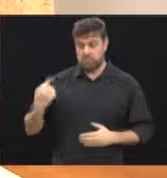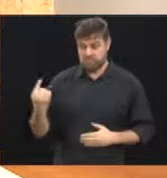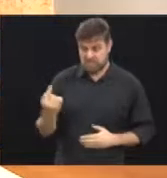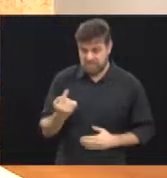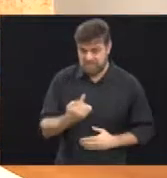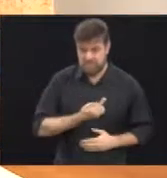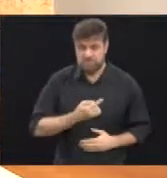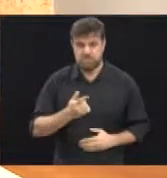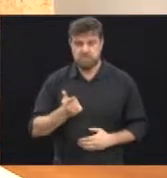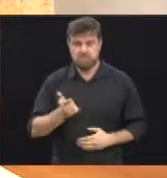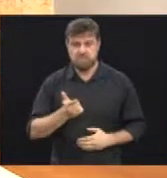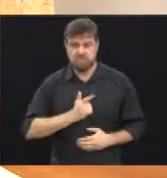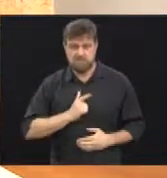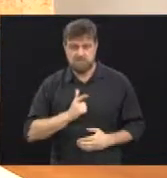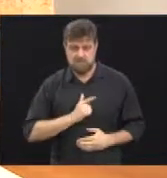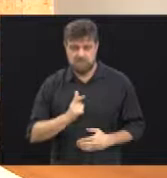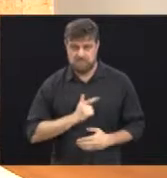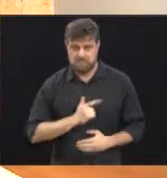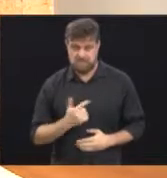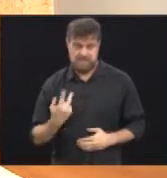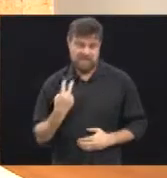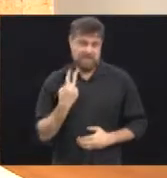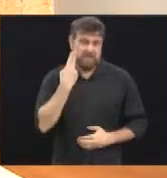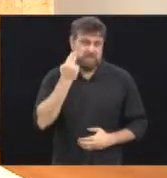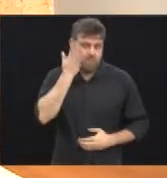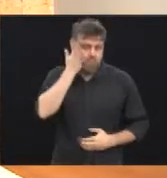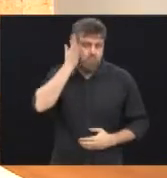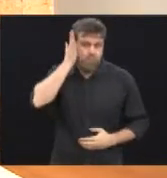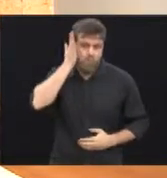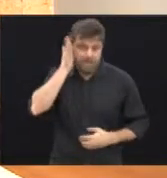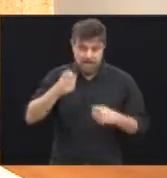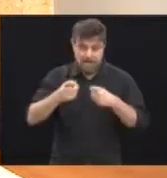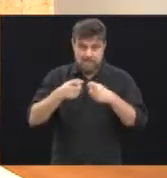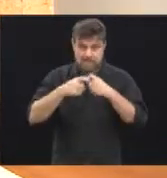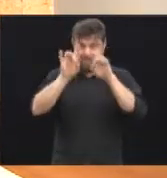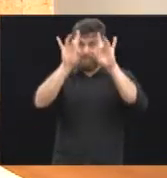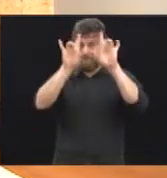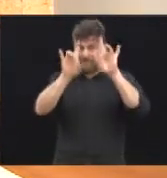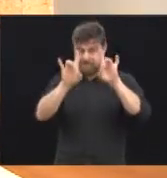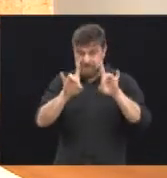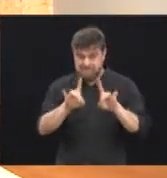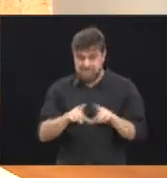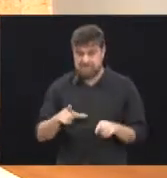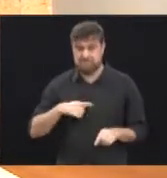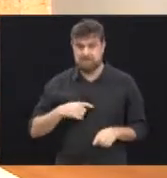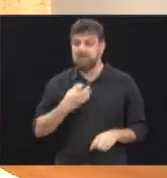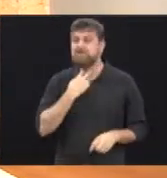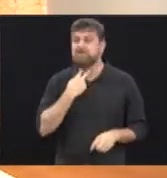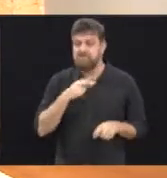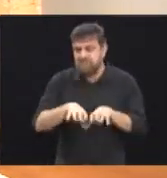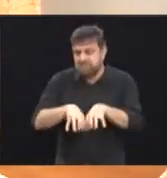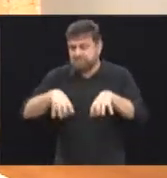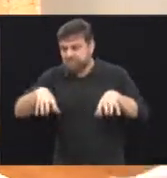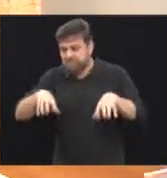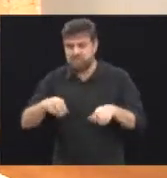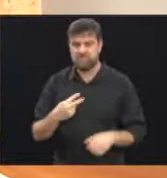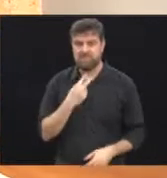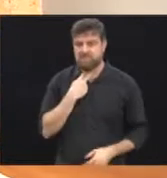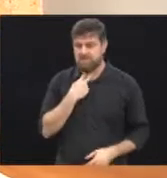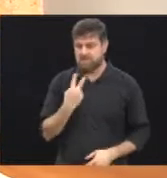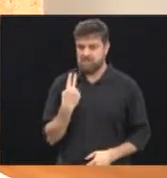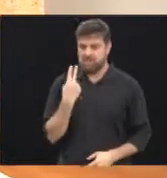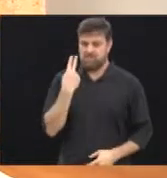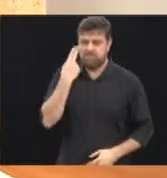gente considera a cirurgia plástica como uma especialidade indivisível. Então é incabível a gente fazer uma cirurgia